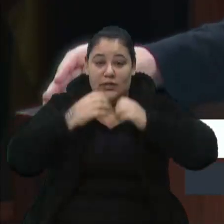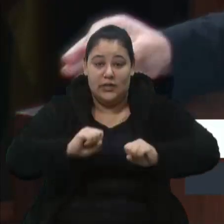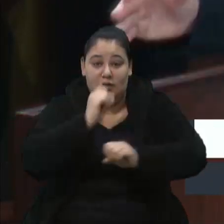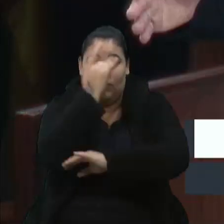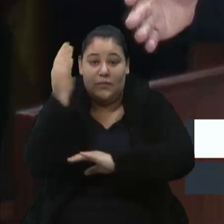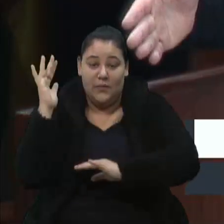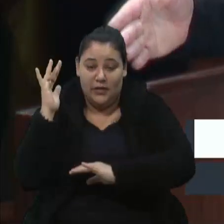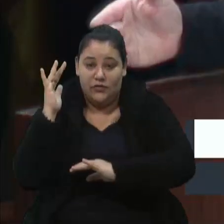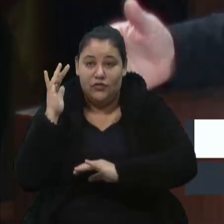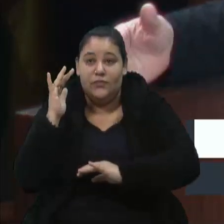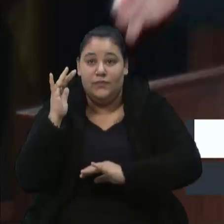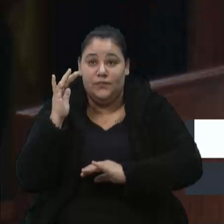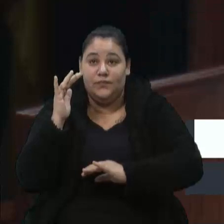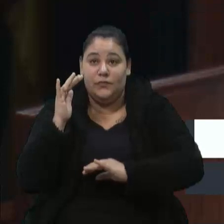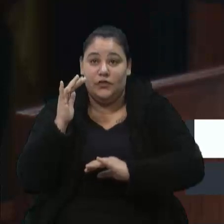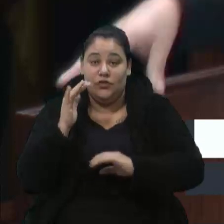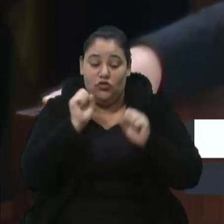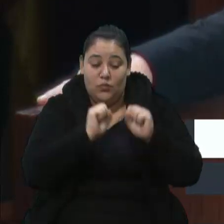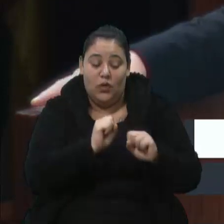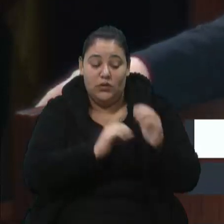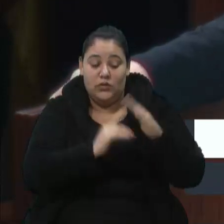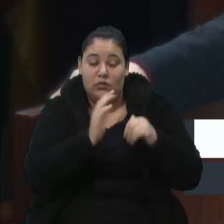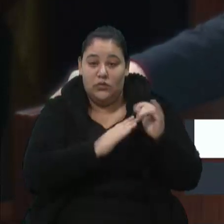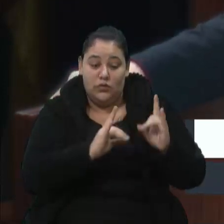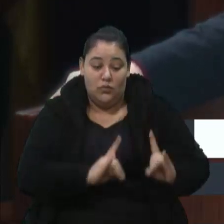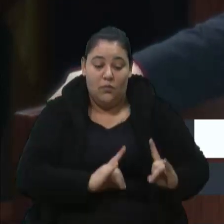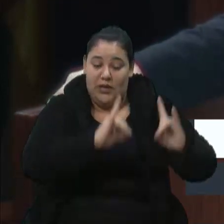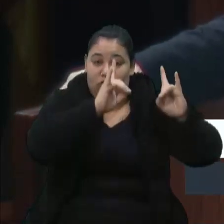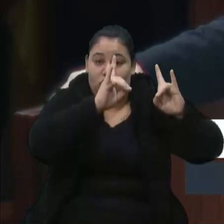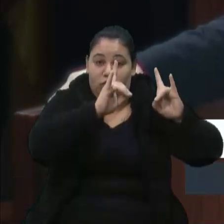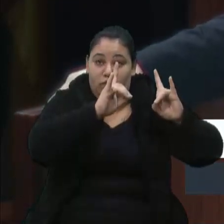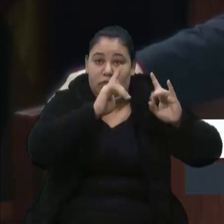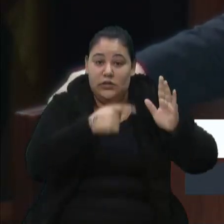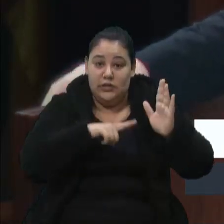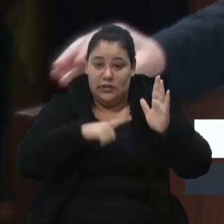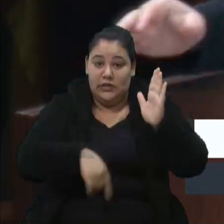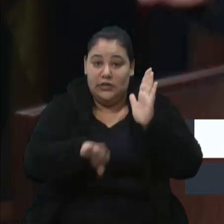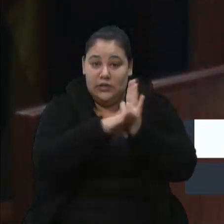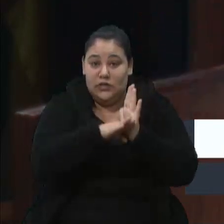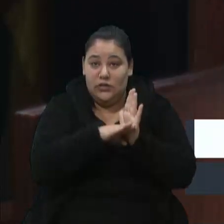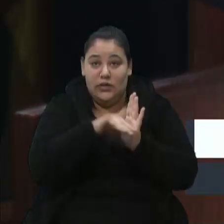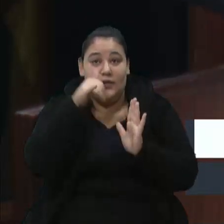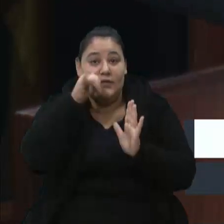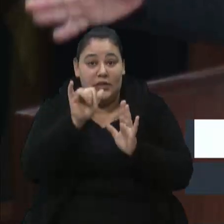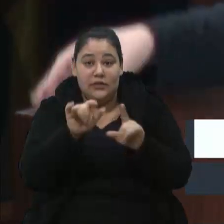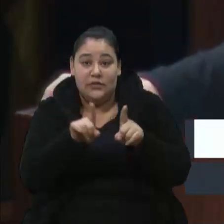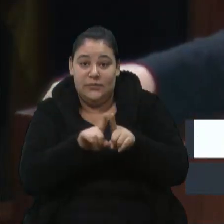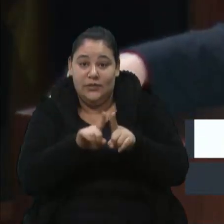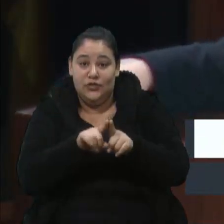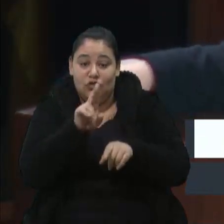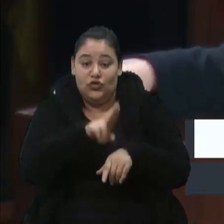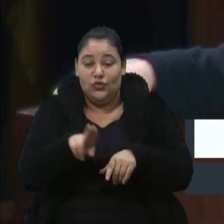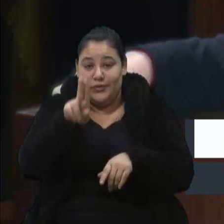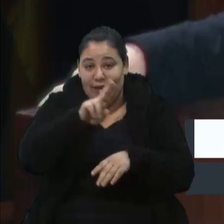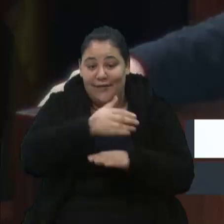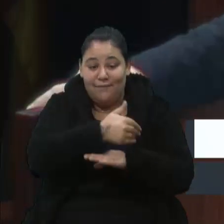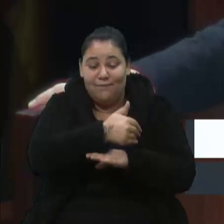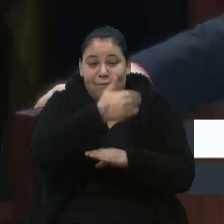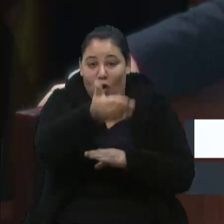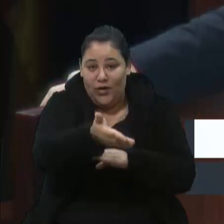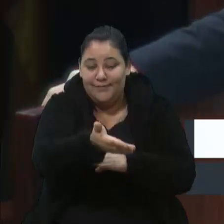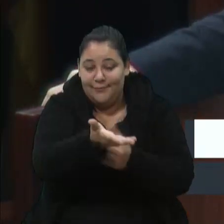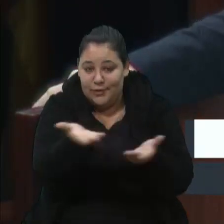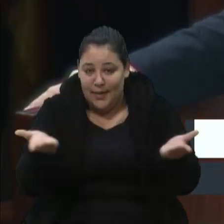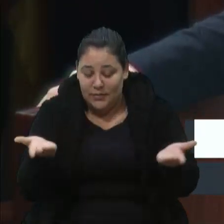possa construir daqui a pouco um prédio com estacionamento, evitando assim de ocupar espaços internos.